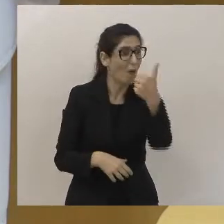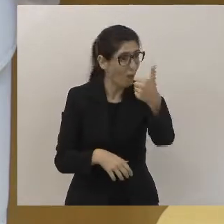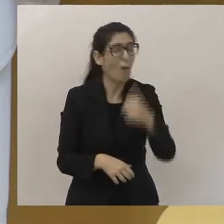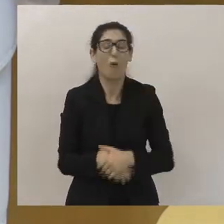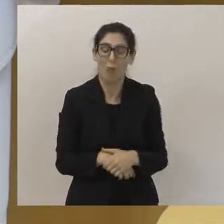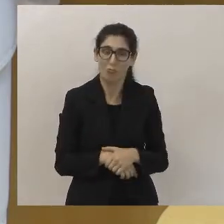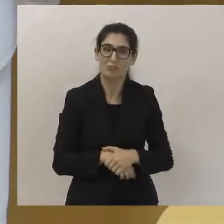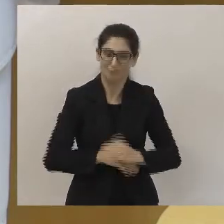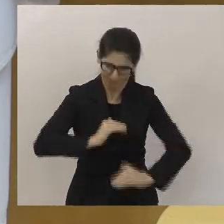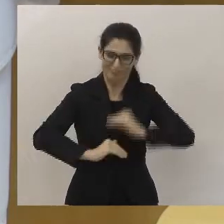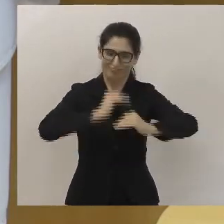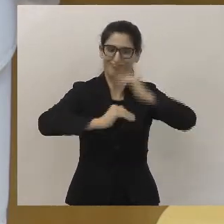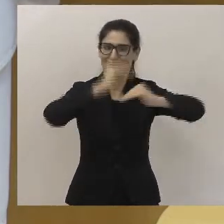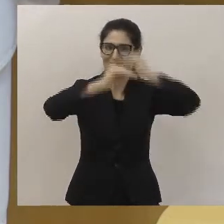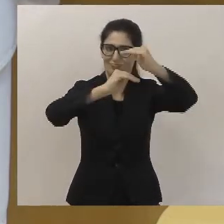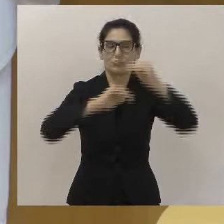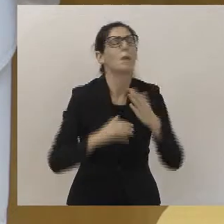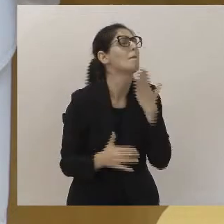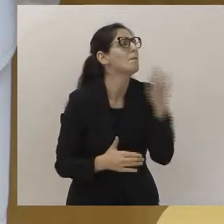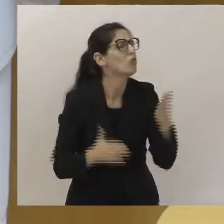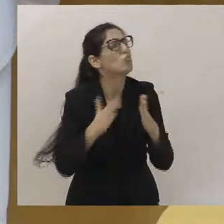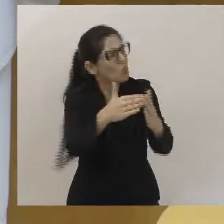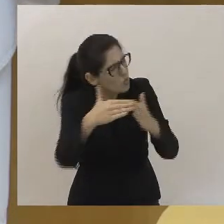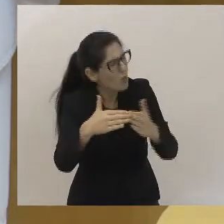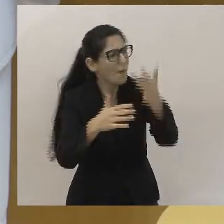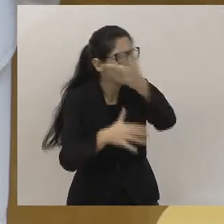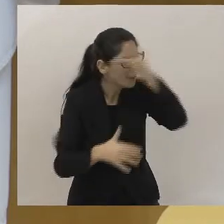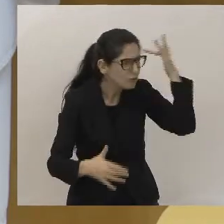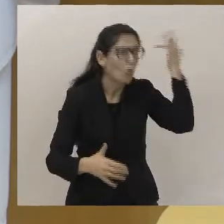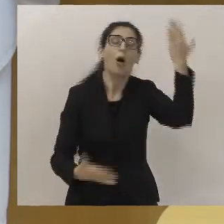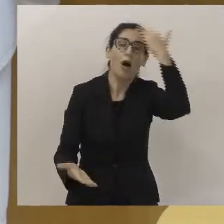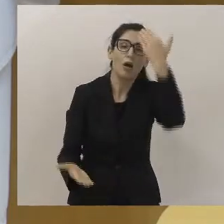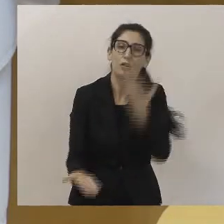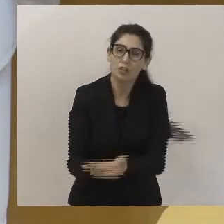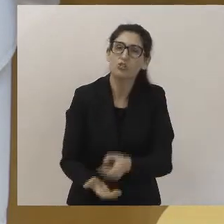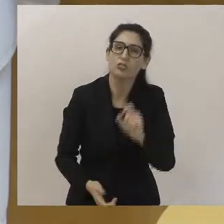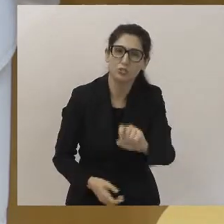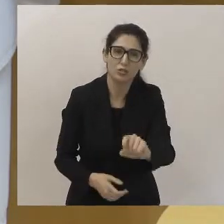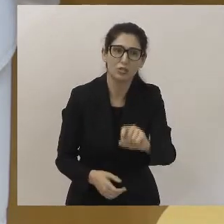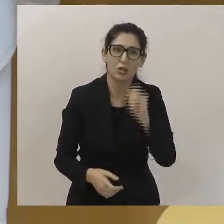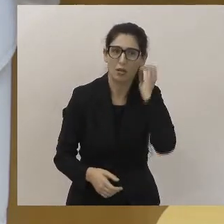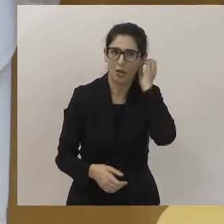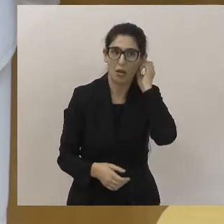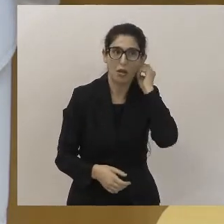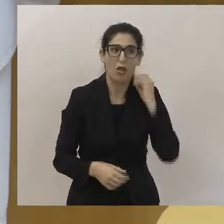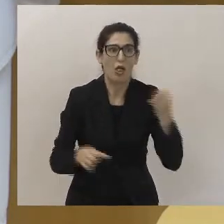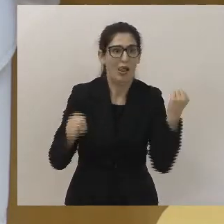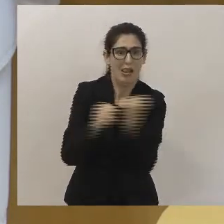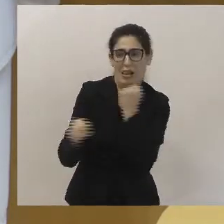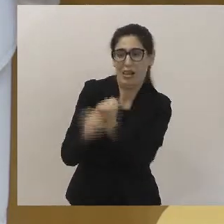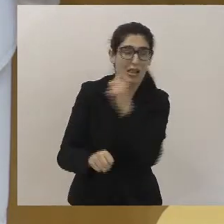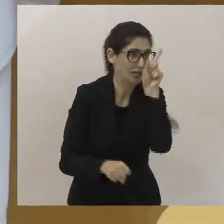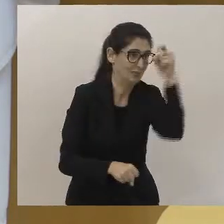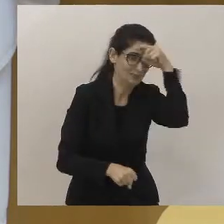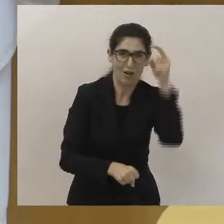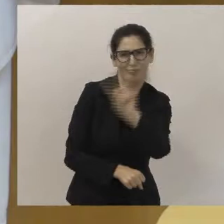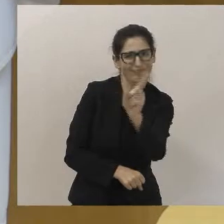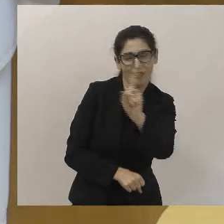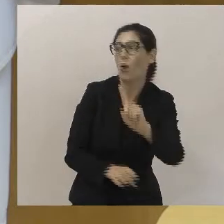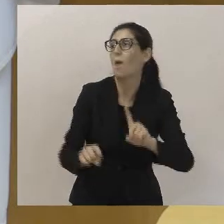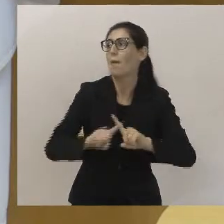peço para vocês moradores já caí acredite infelizmente não vamos fazer o pronto socorro não vão fazer porque